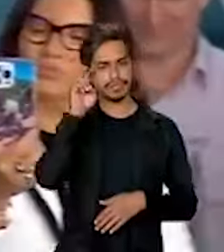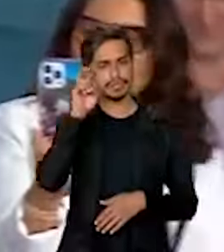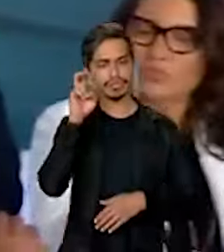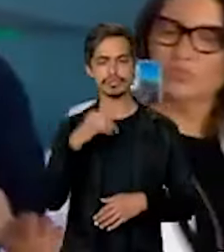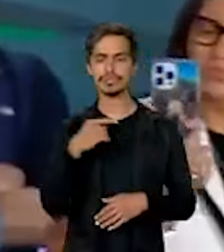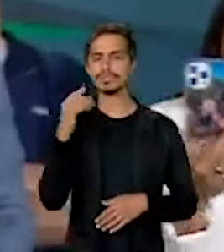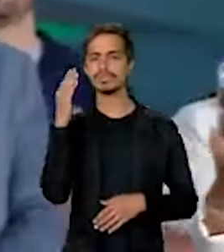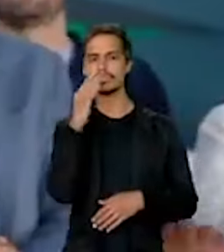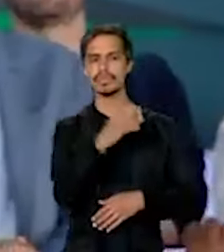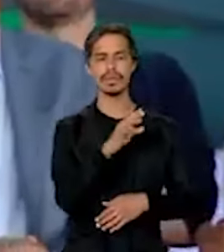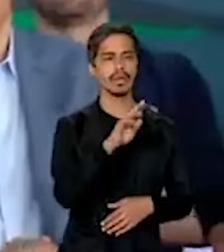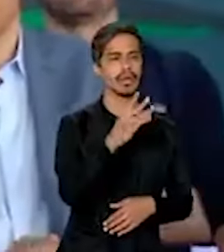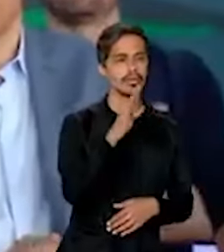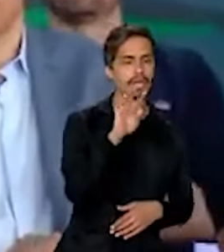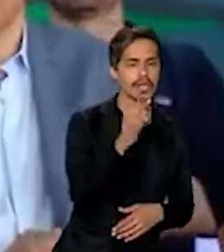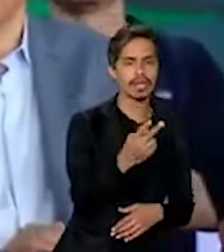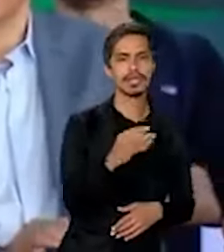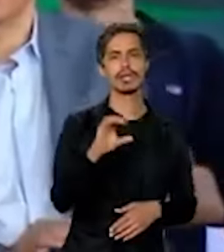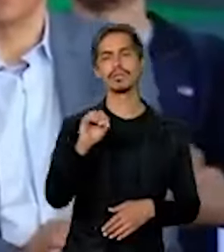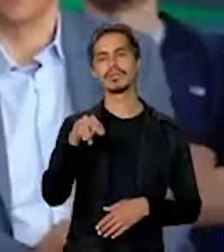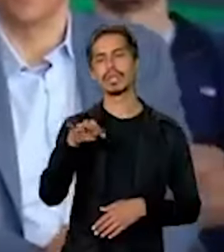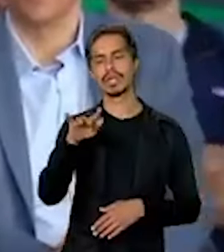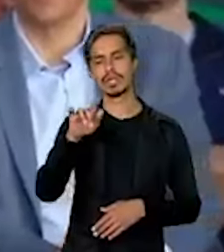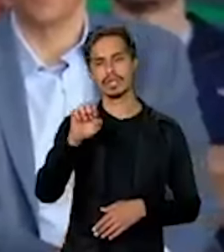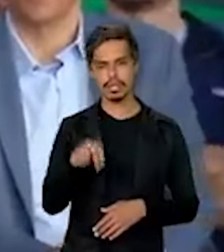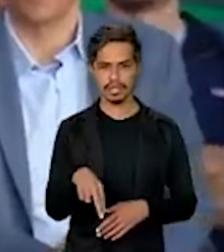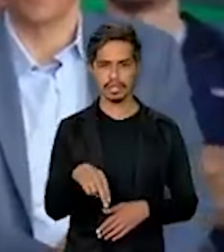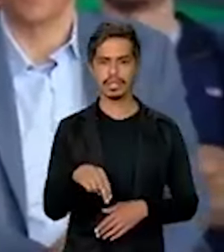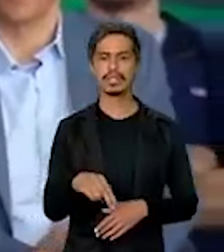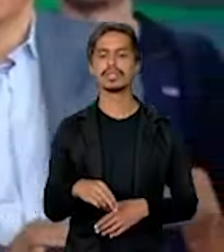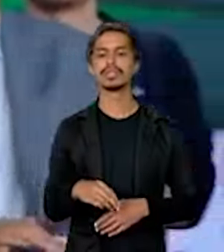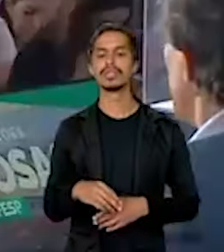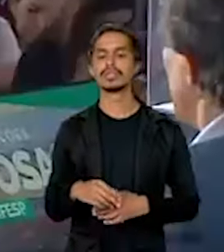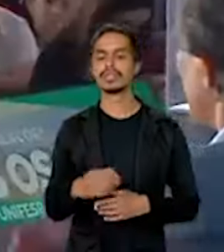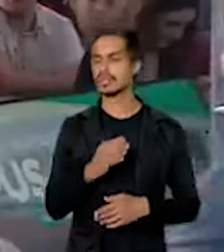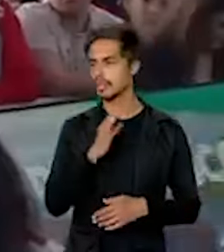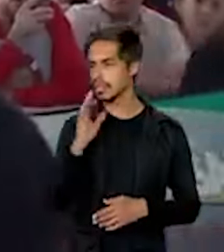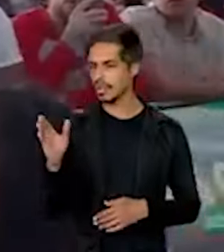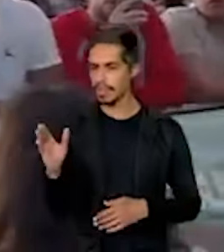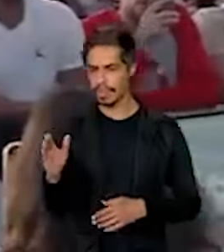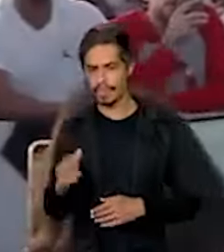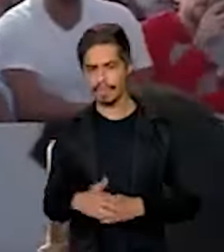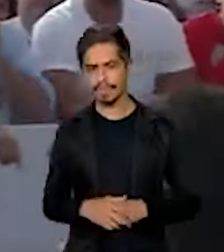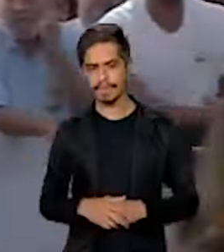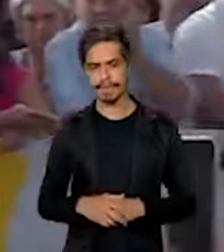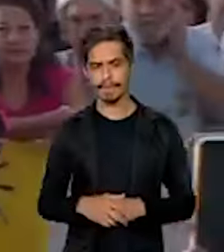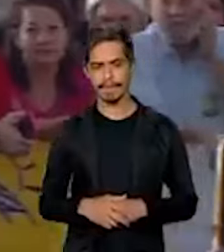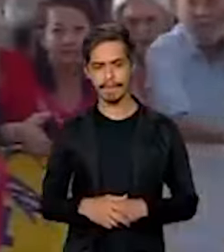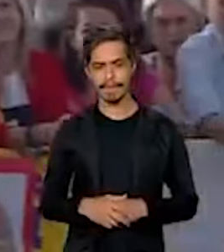Horizonte, a Contagem, já fui a